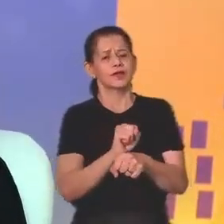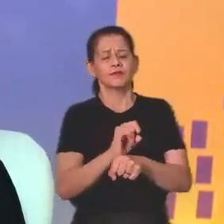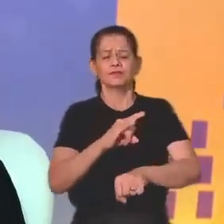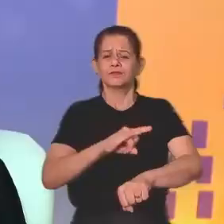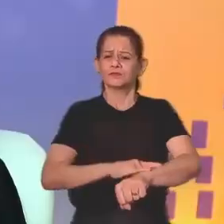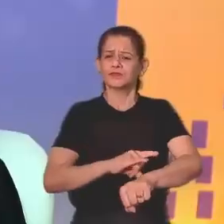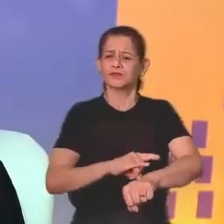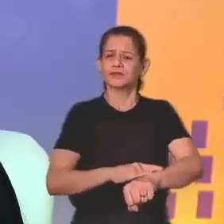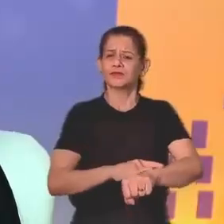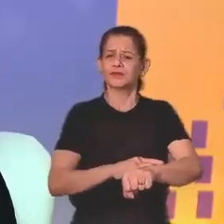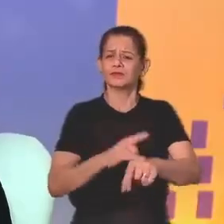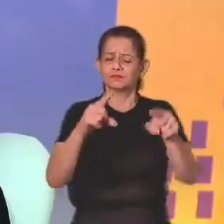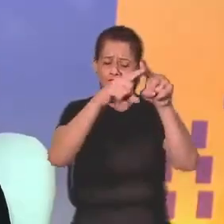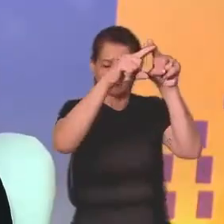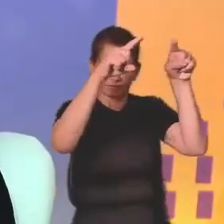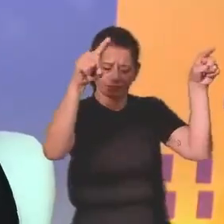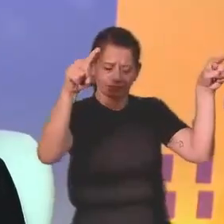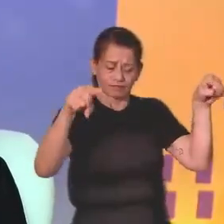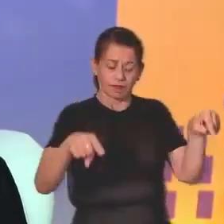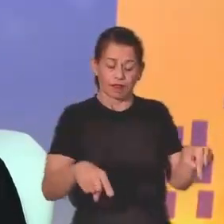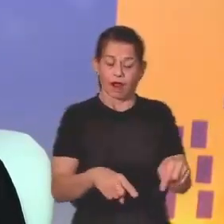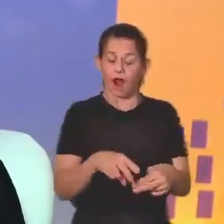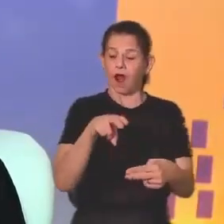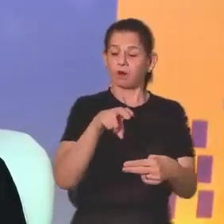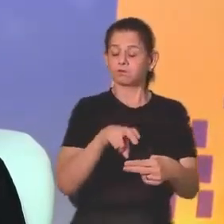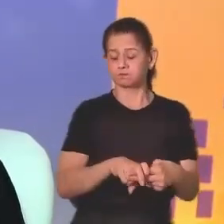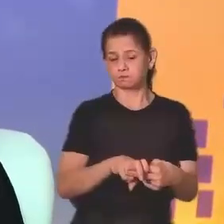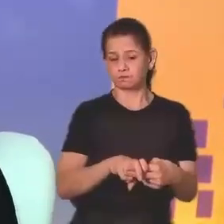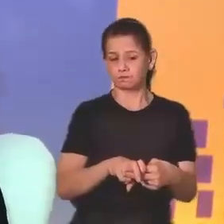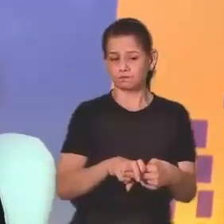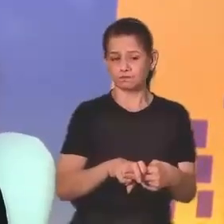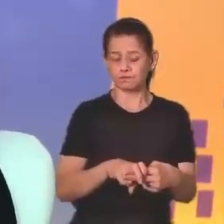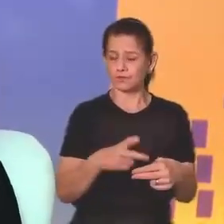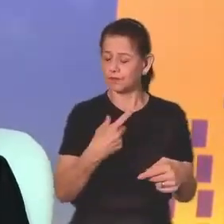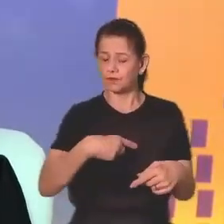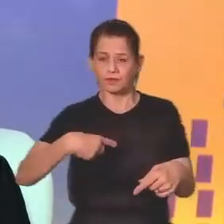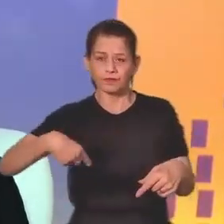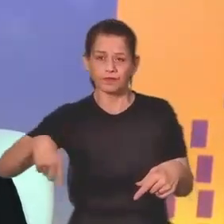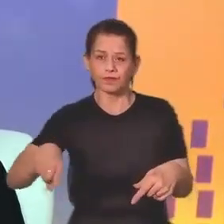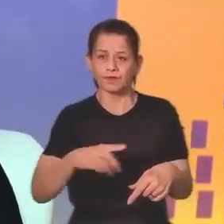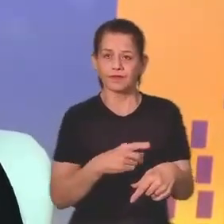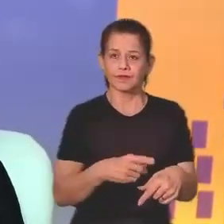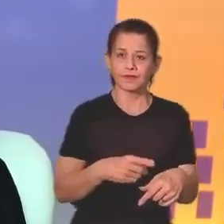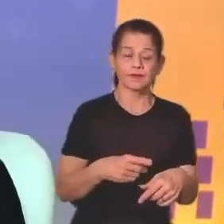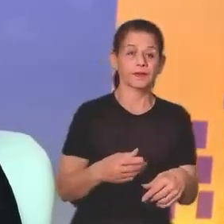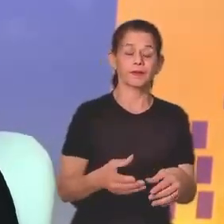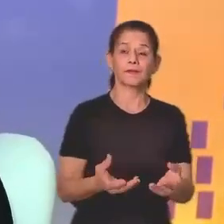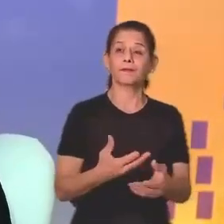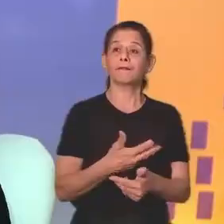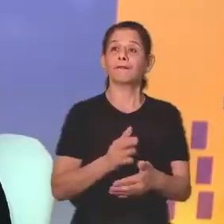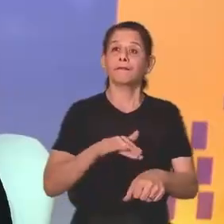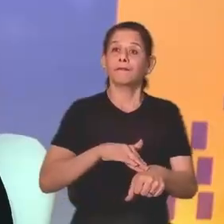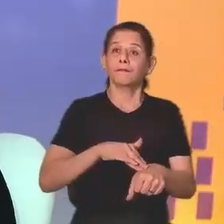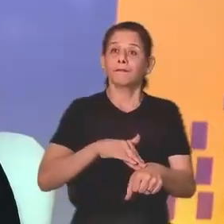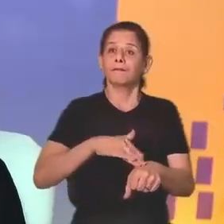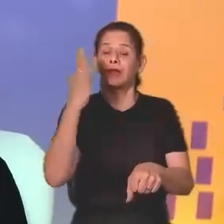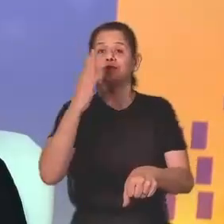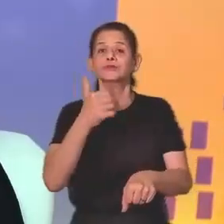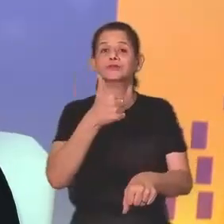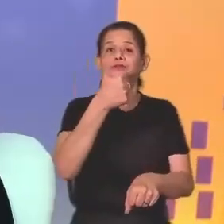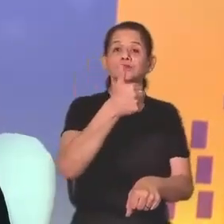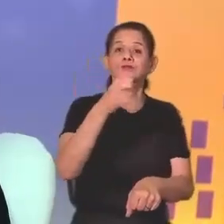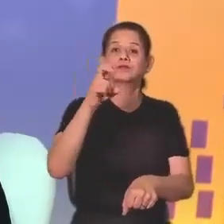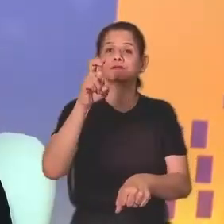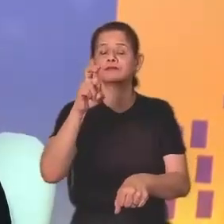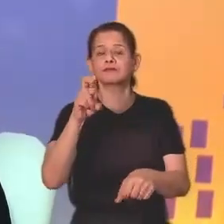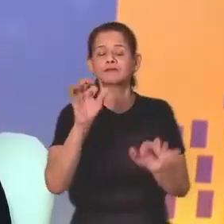era banheiro, era um banheiro, uma privada que falava, né, coletiva para mais de 15 famílias. Às vezes, quando eu entrava